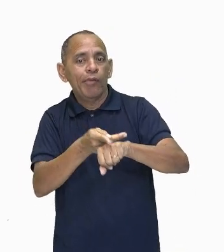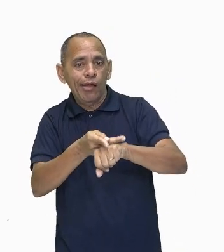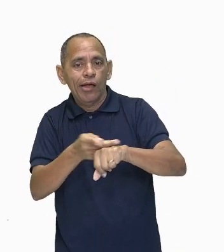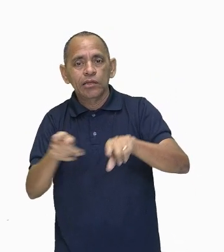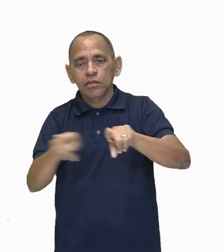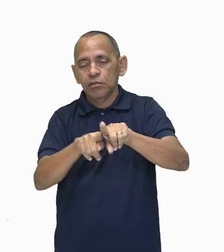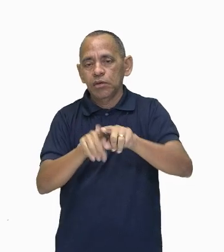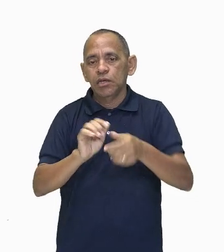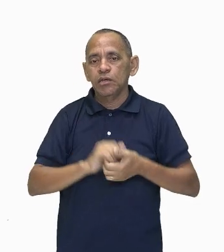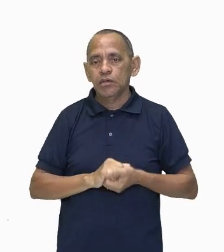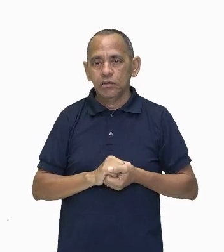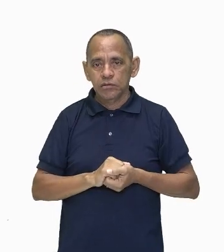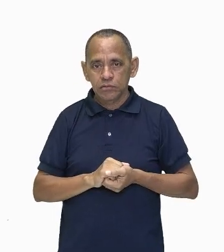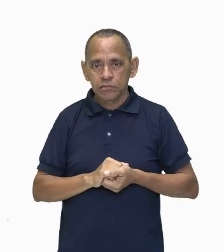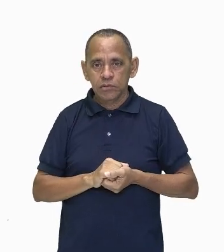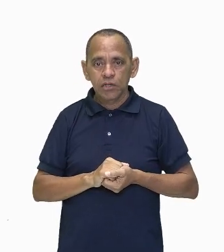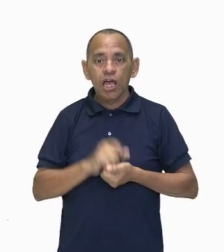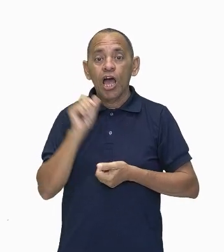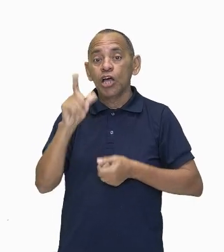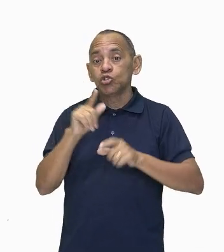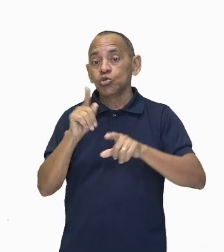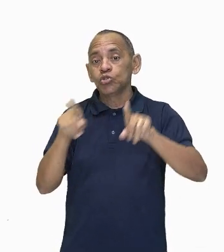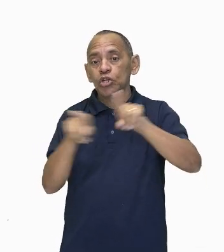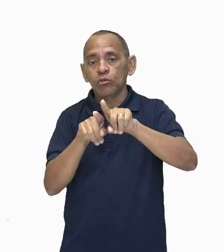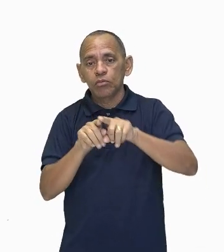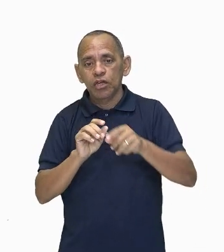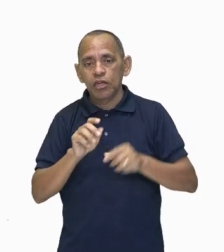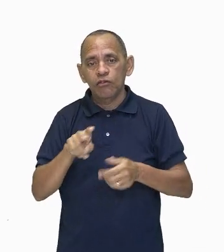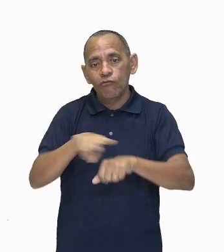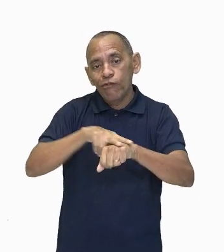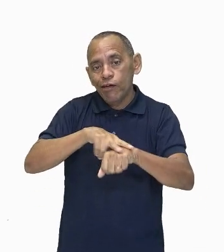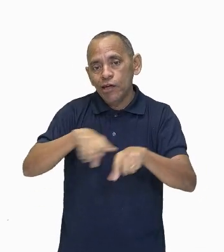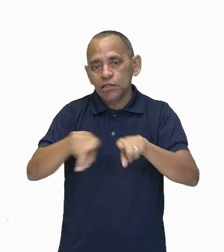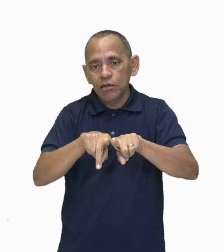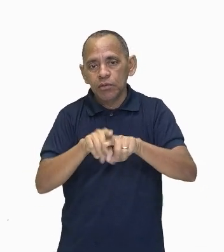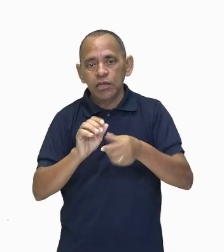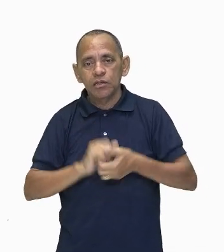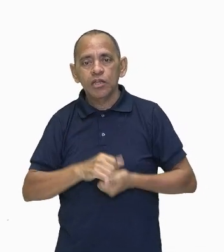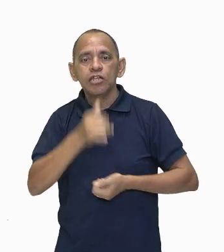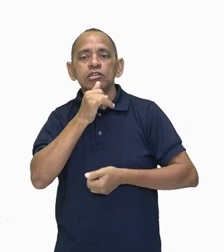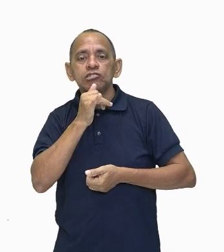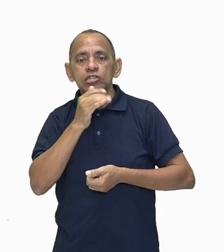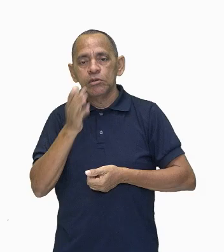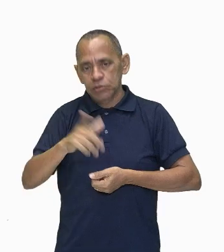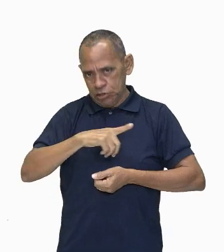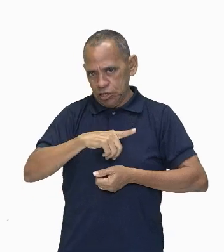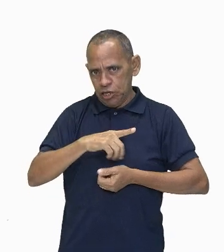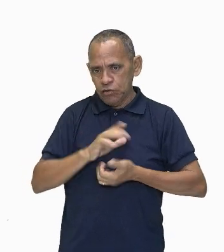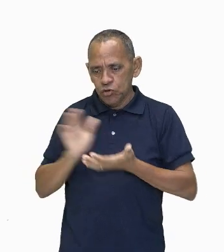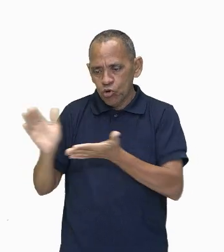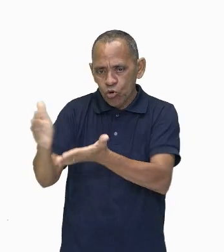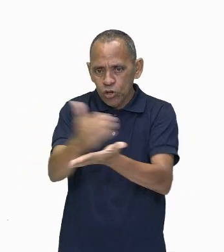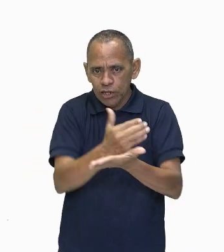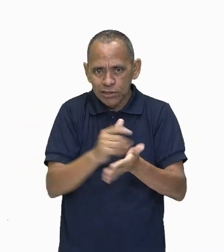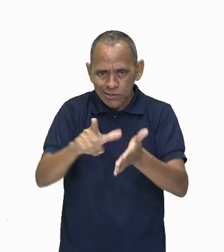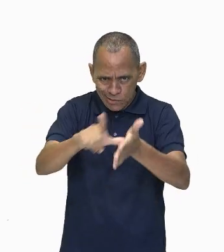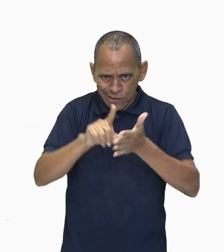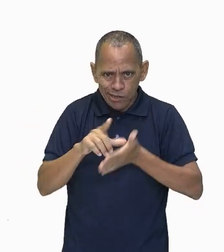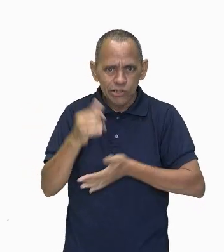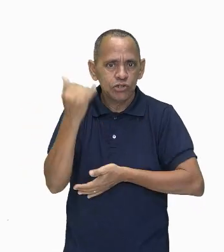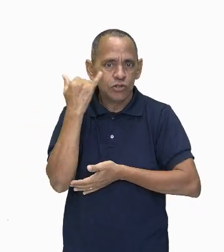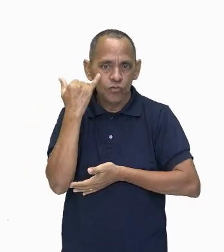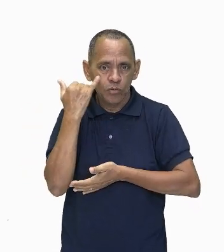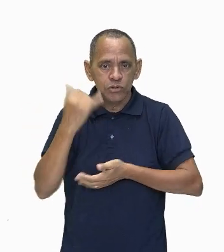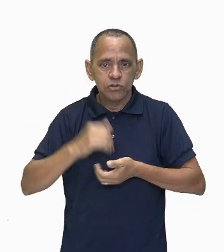bom? Então, desse exemplo que a gente viu, houve ali coleta dos dados, né? Houve